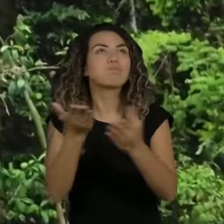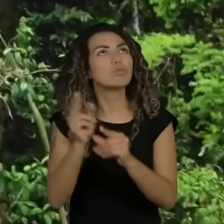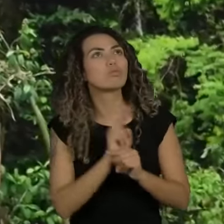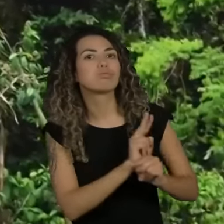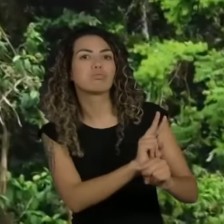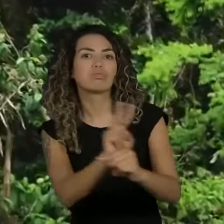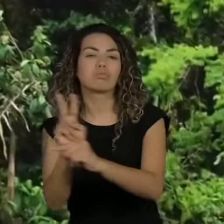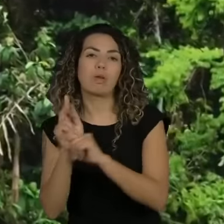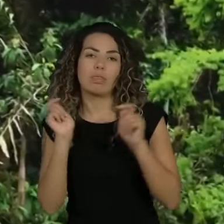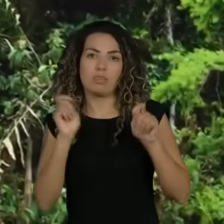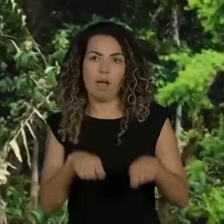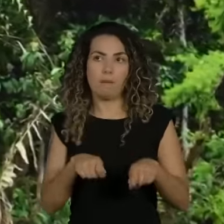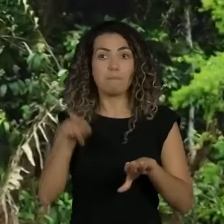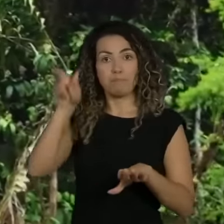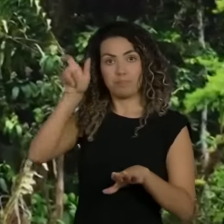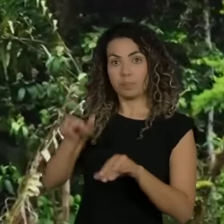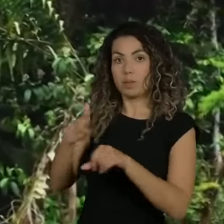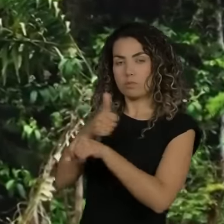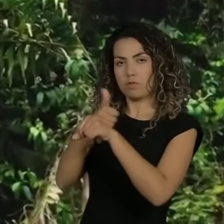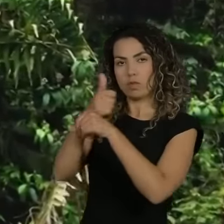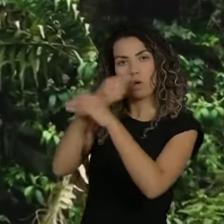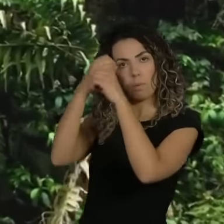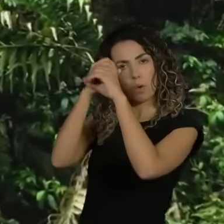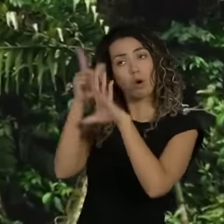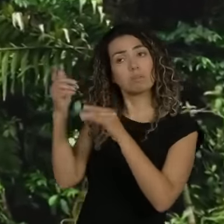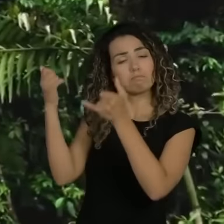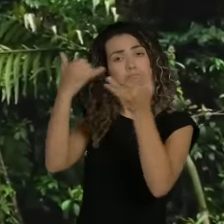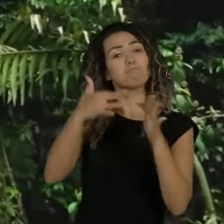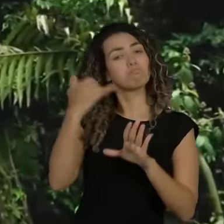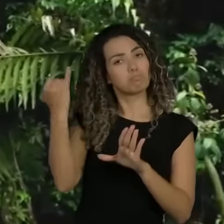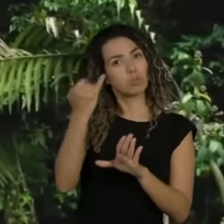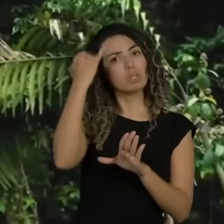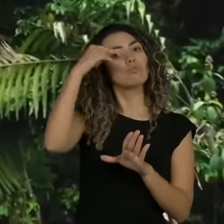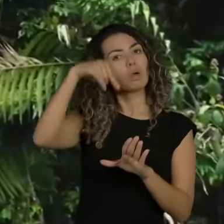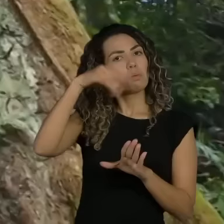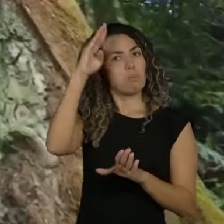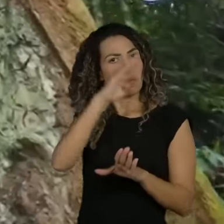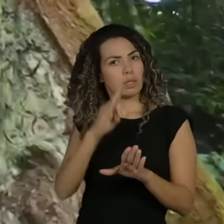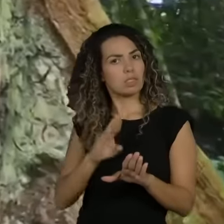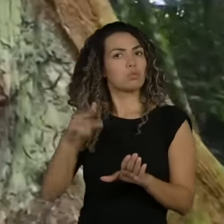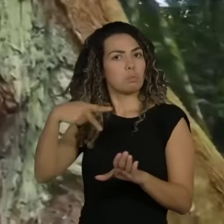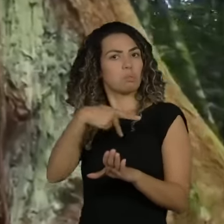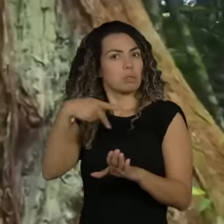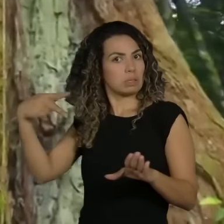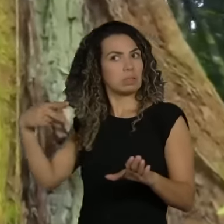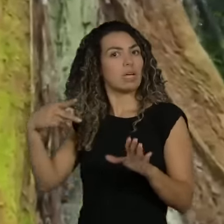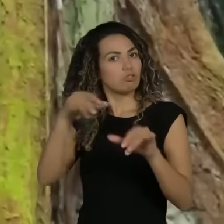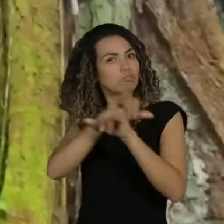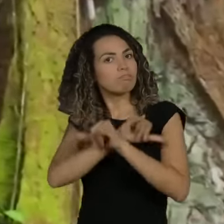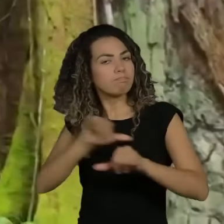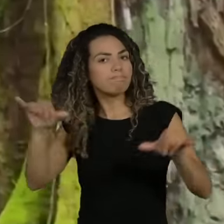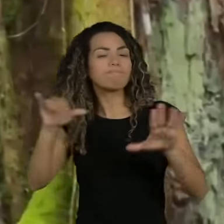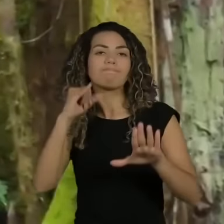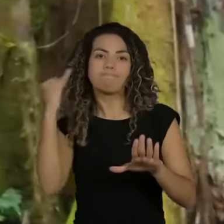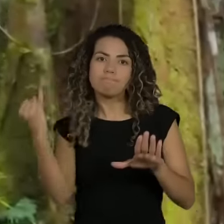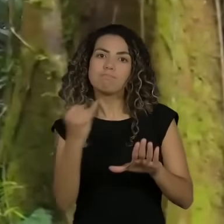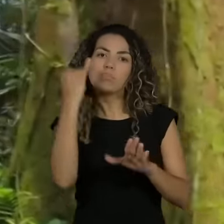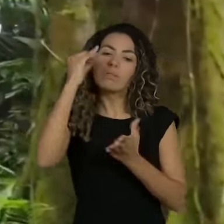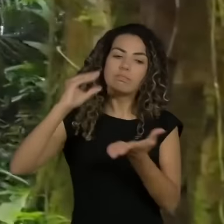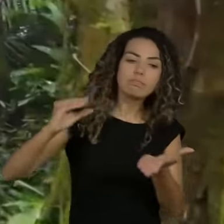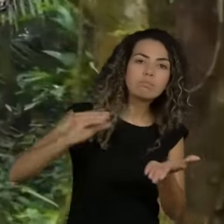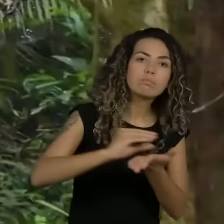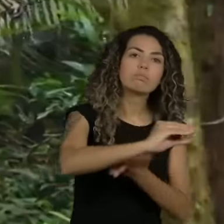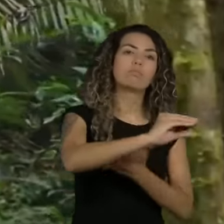Para a bióloga, é válida a iniciativa do governo brasileiro em destaque na COP30, o Fundo